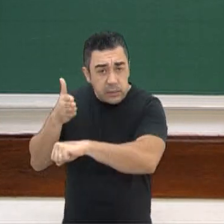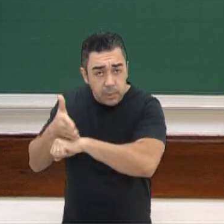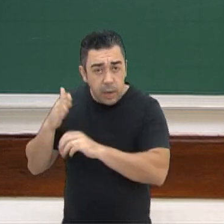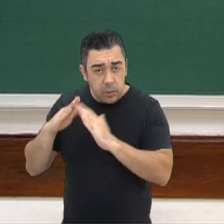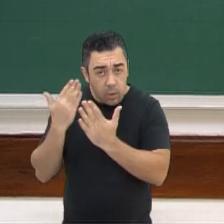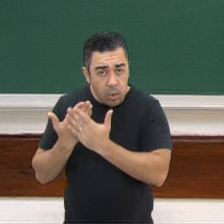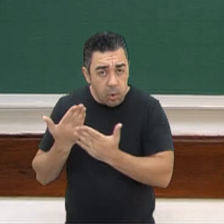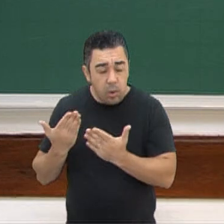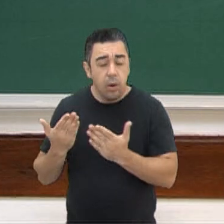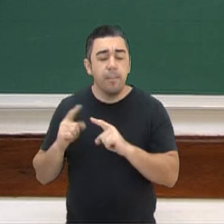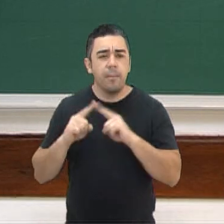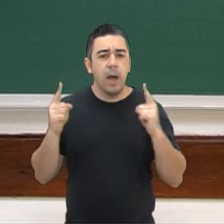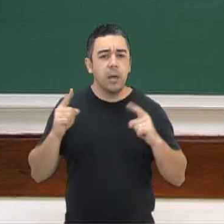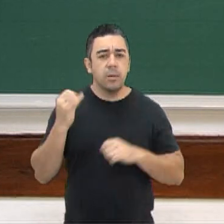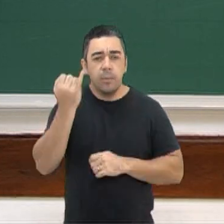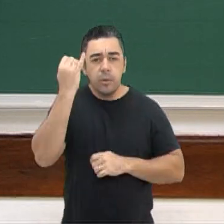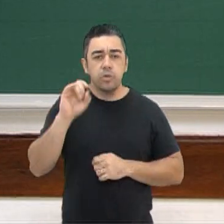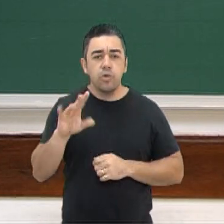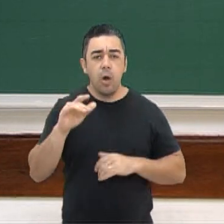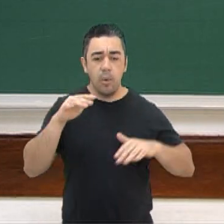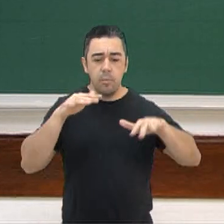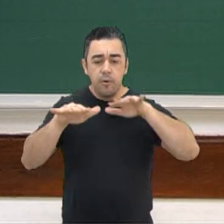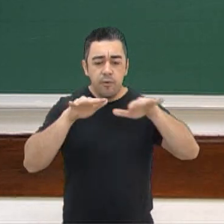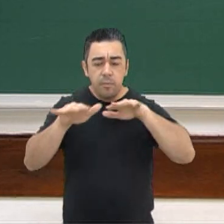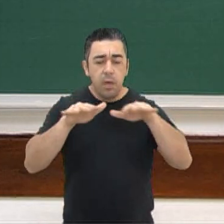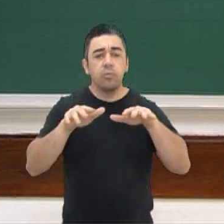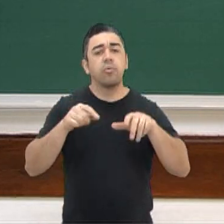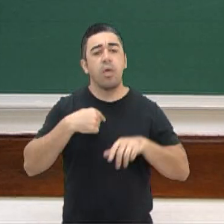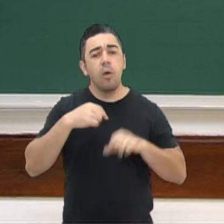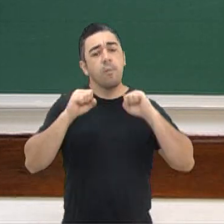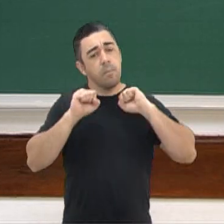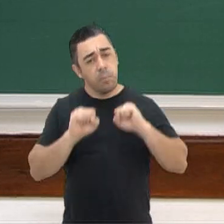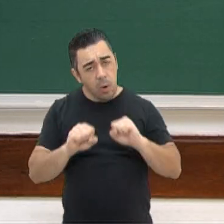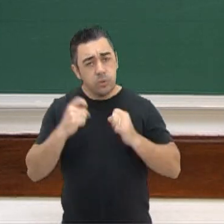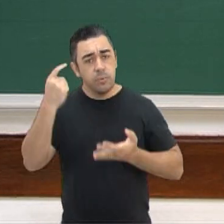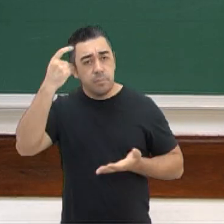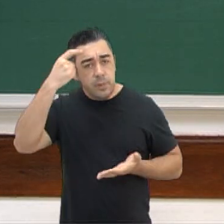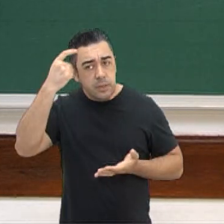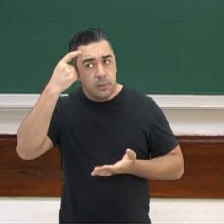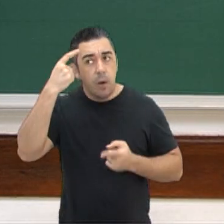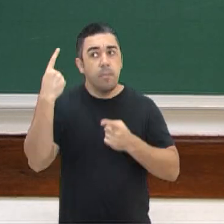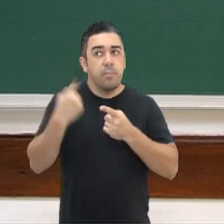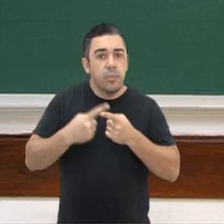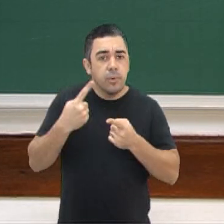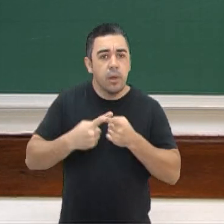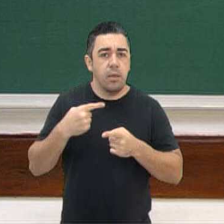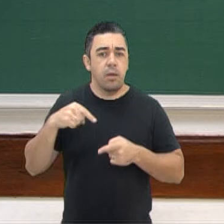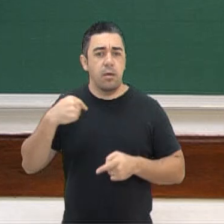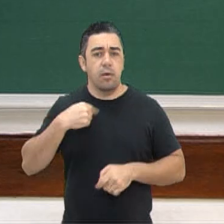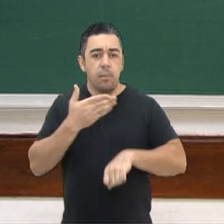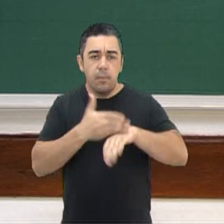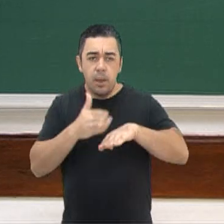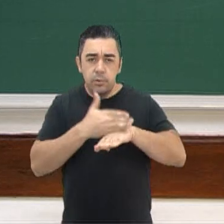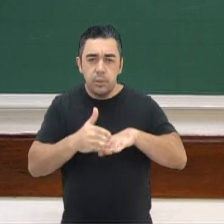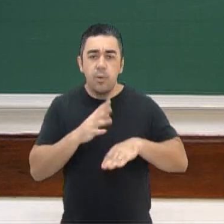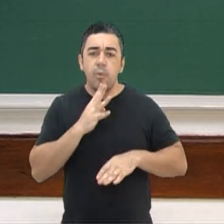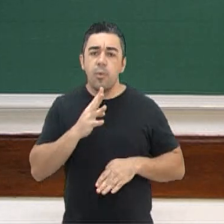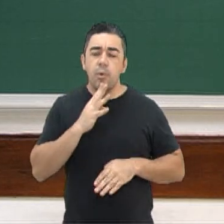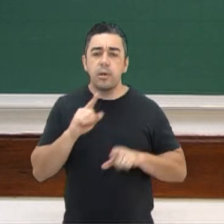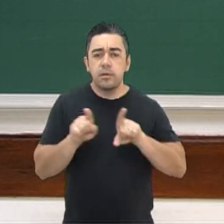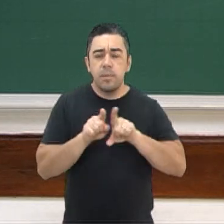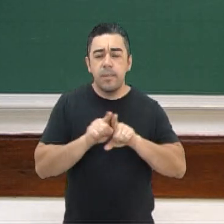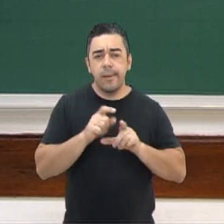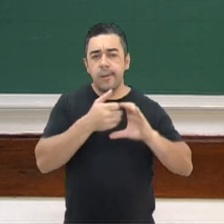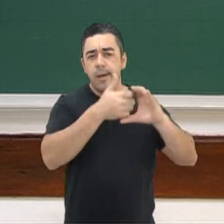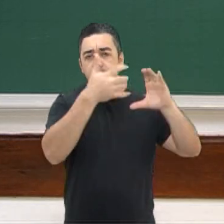importante que, além do movimentar-se, eu possa pensar sobre essas práticas, conhecer os aspectos